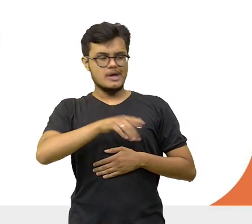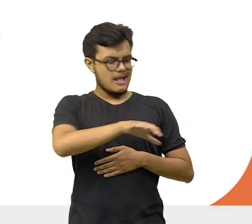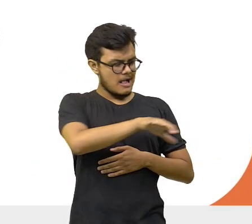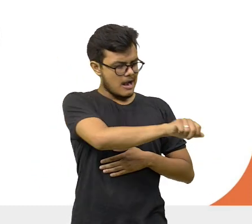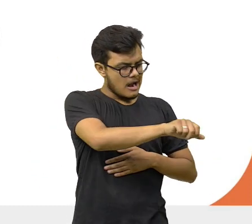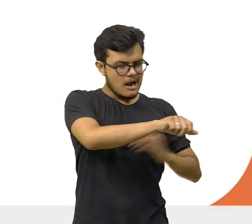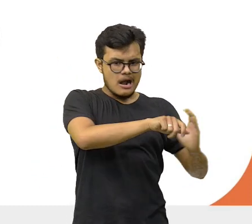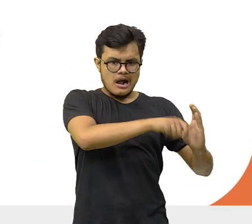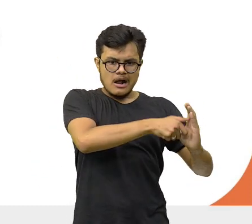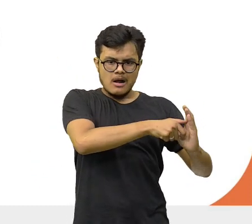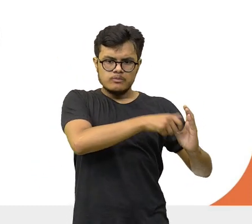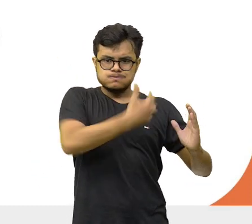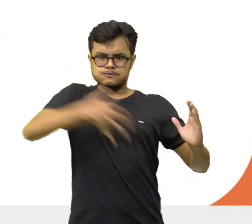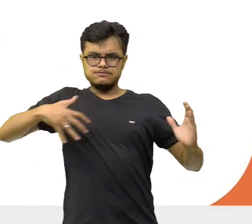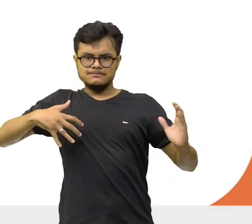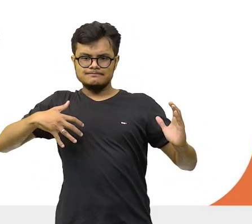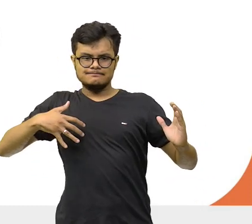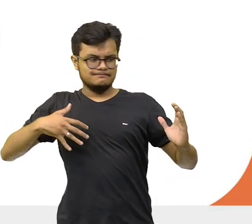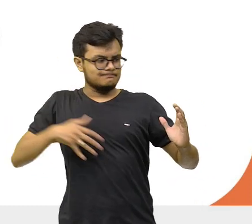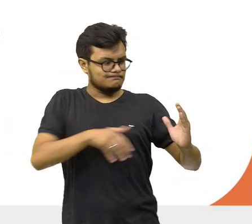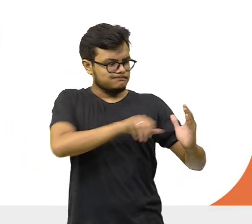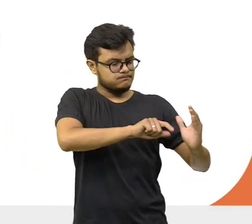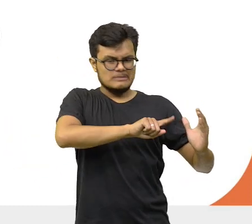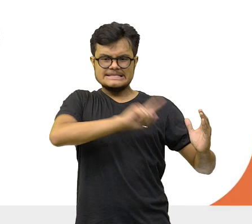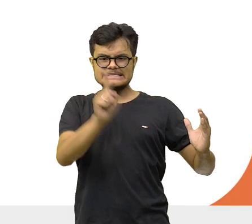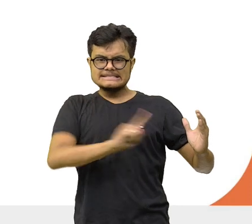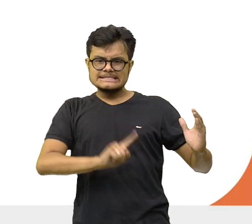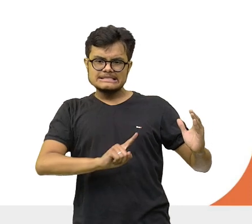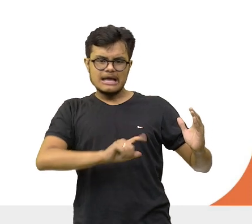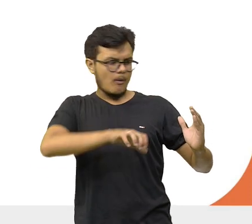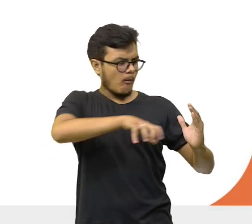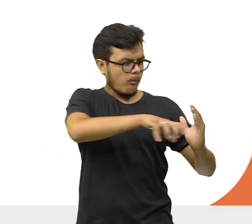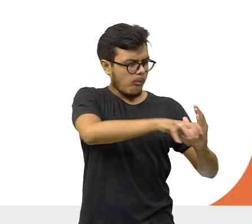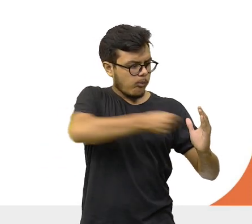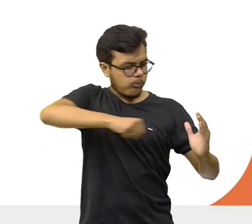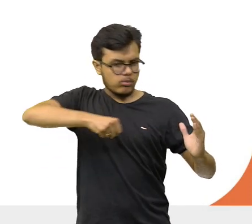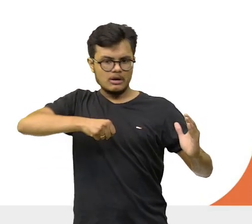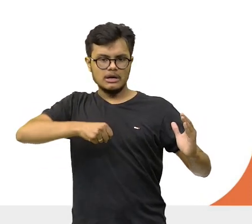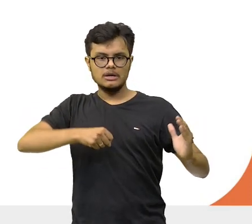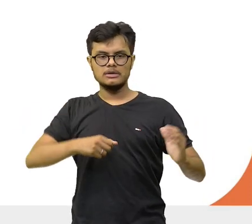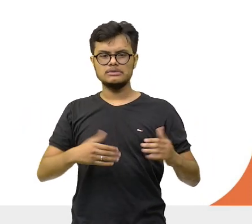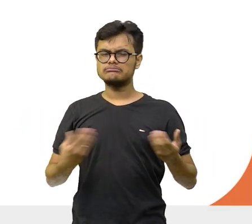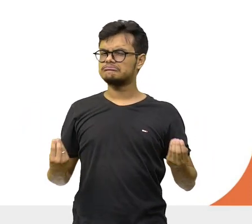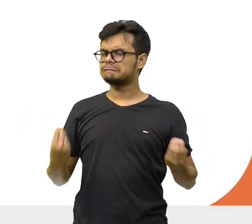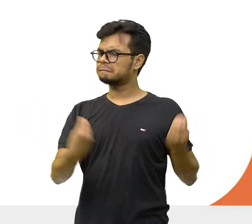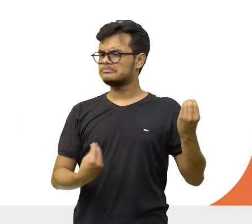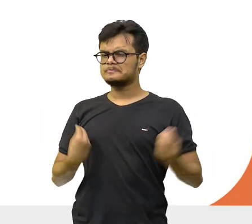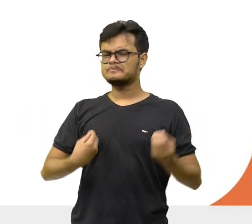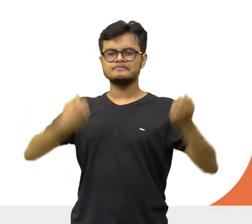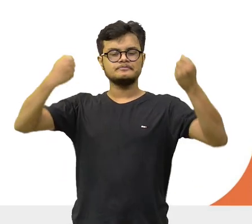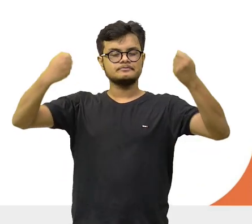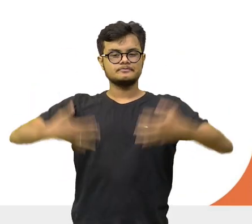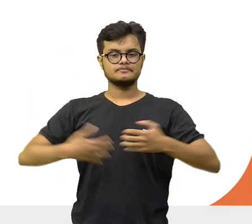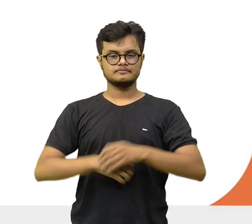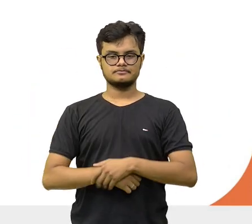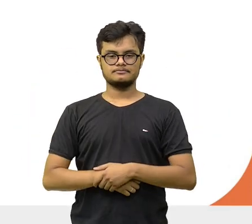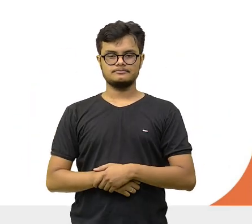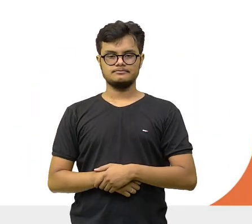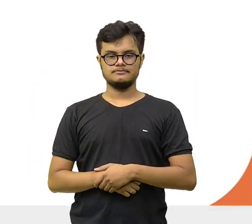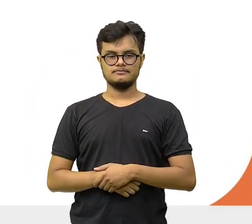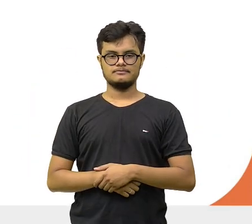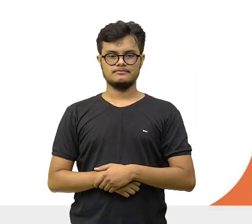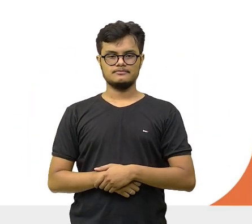sendo surpreendida por um choque elétrico. A situação descrita envolve um processo